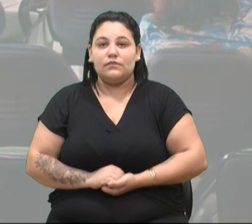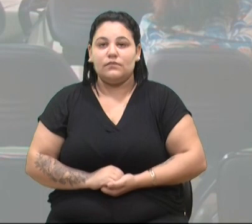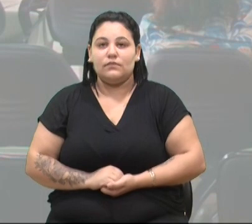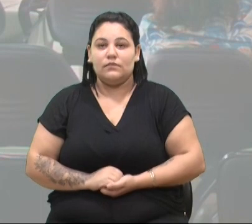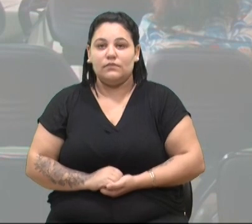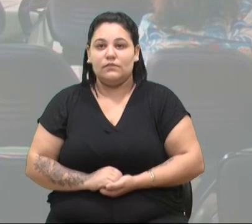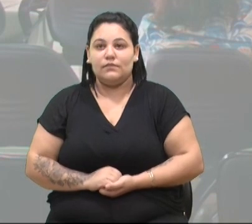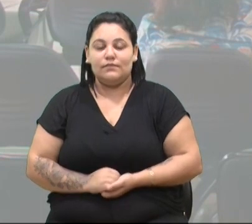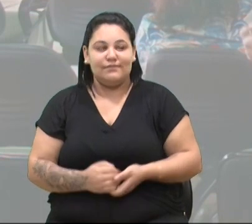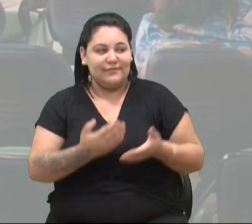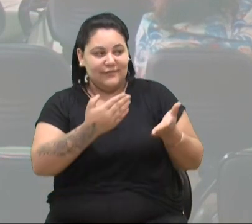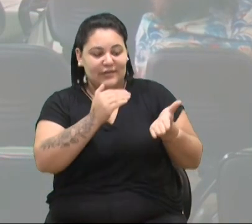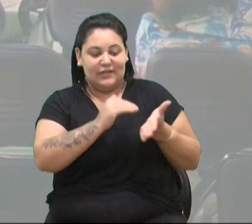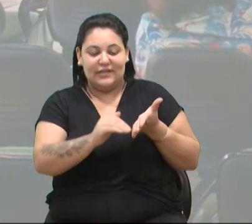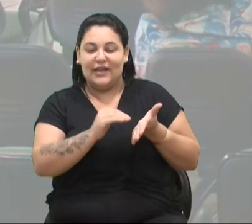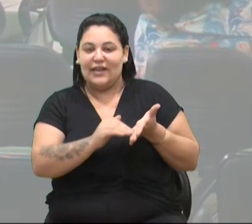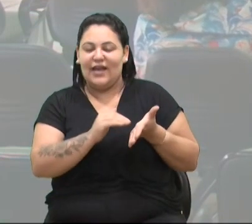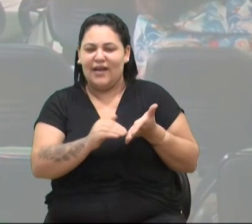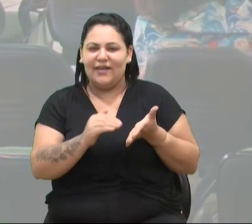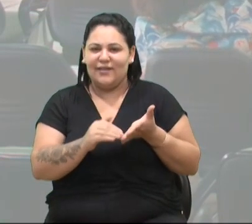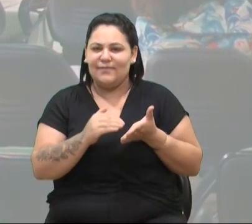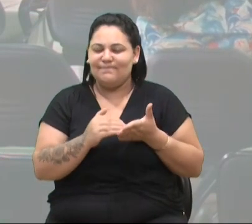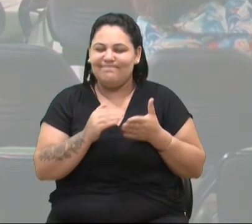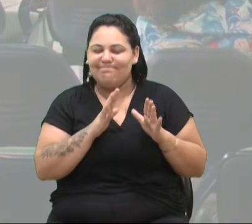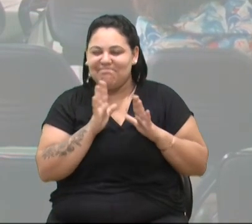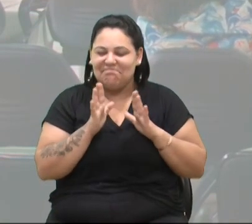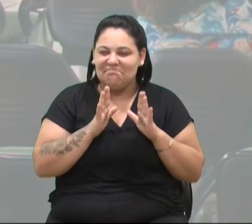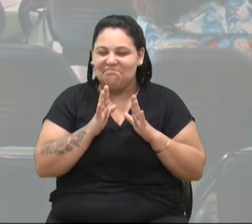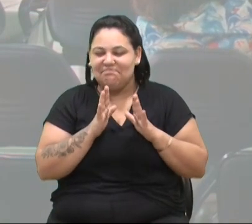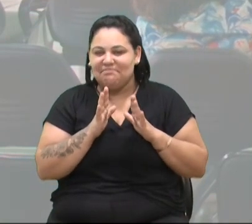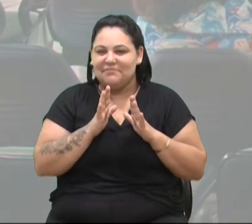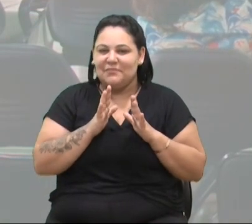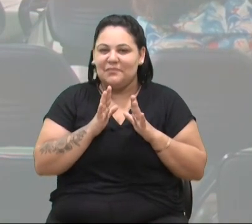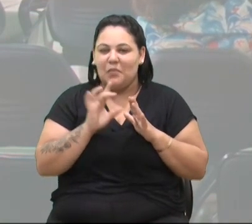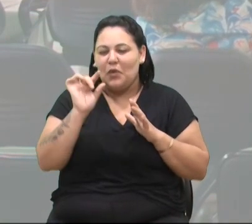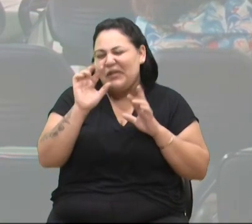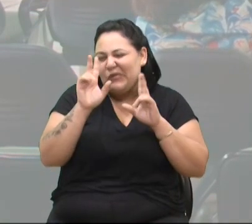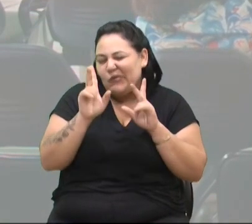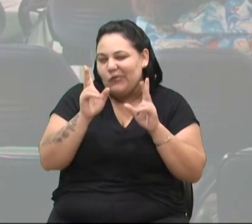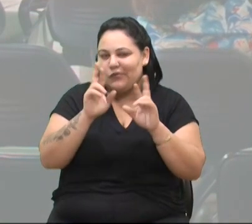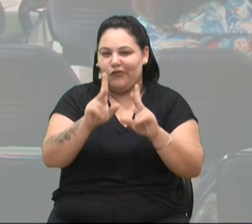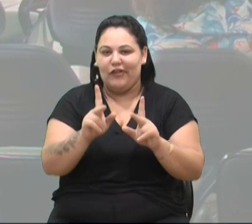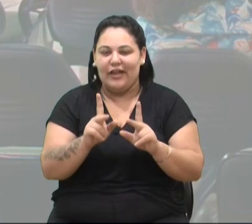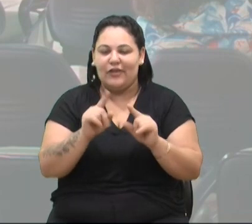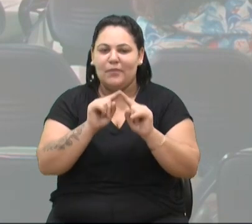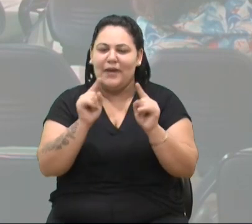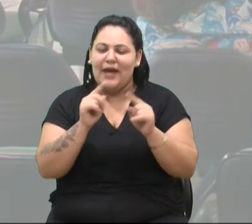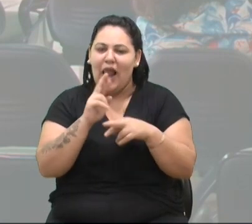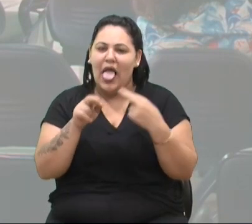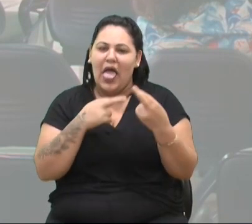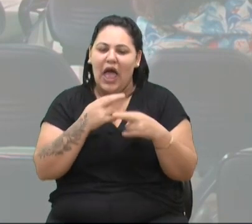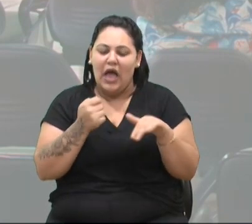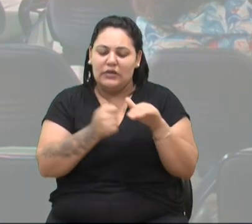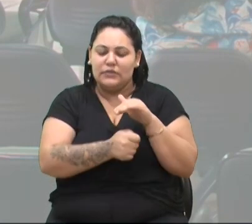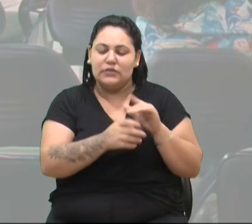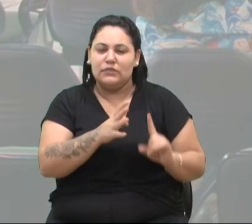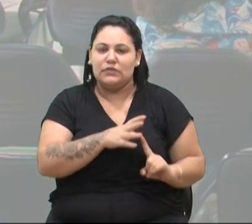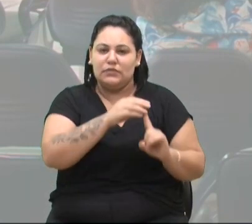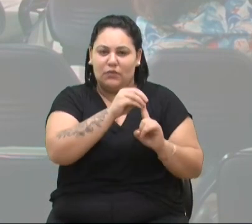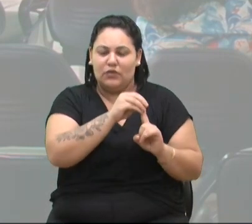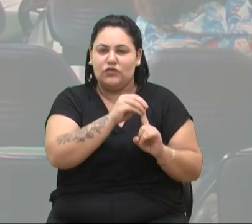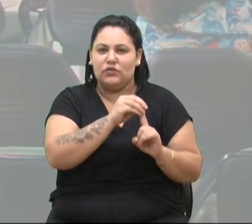Secretário, acho que um pouco fugindo da pauta mesmo, né? A questão dos investimentos, principalmente lá